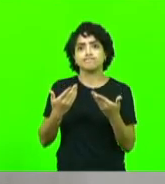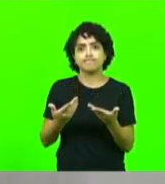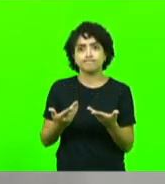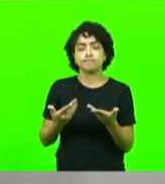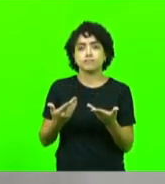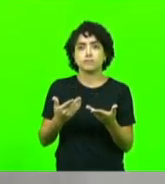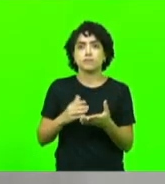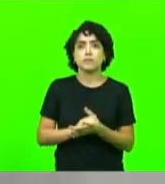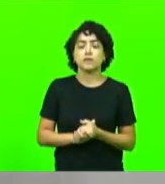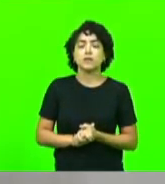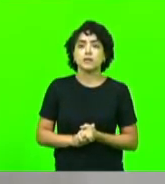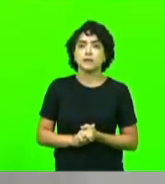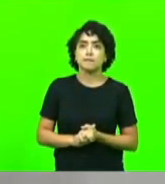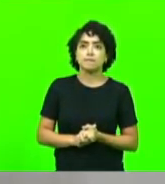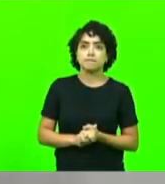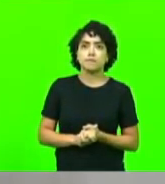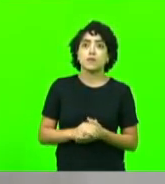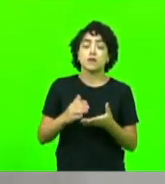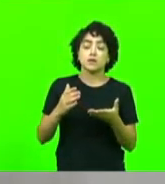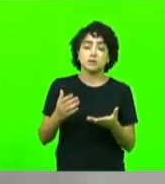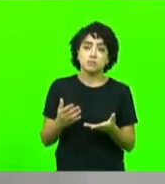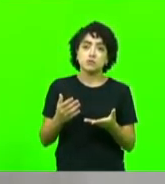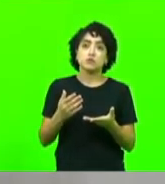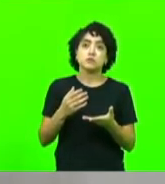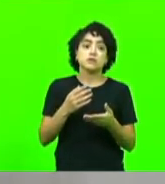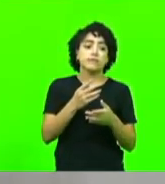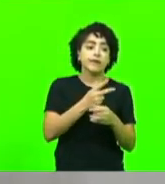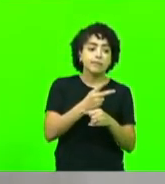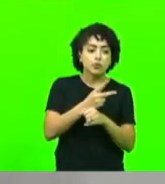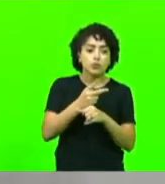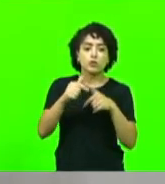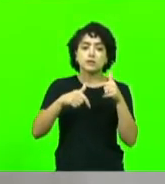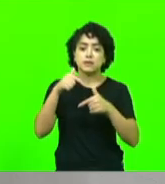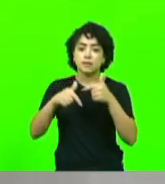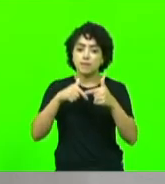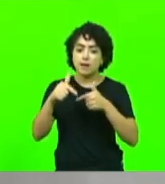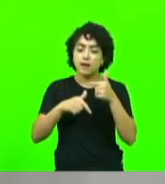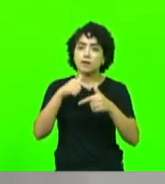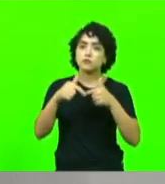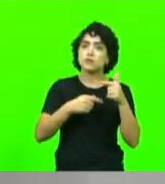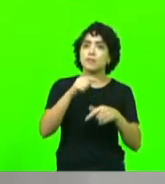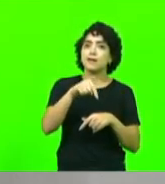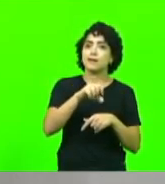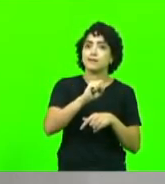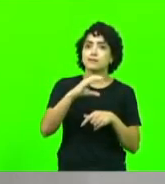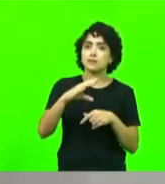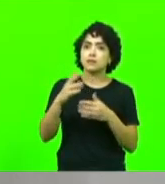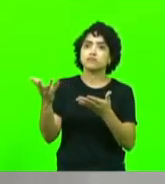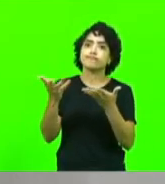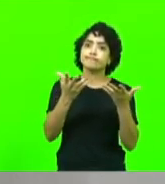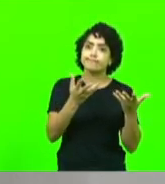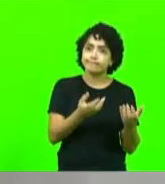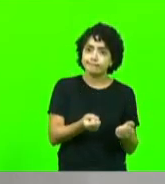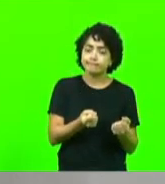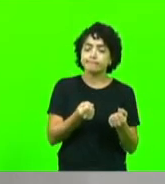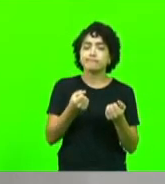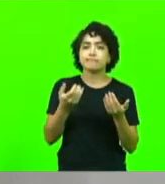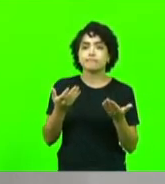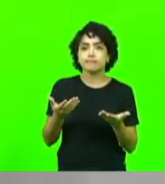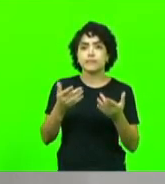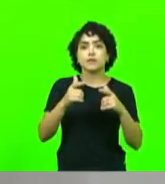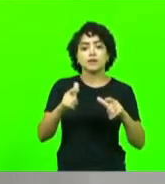migração de gente que vem procurar emprego e trabalhar no nosso estado. E são bem recebidos. E isso, claro, acresce